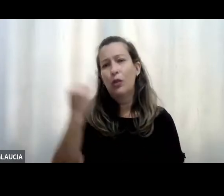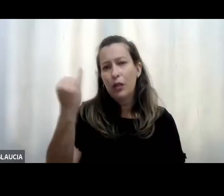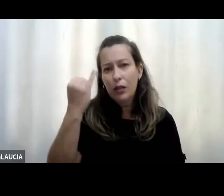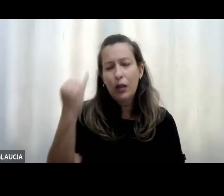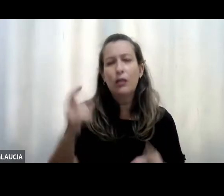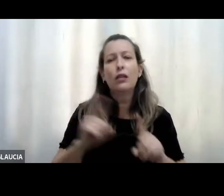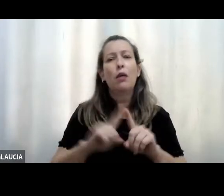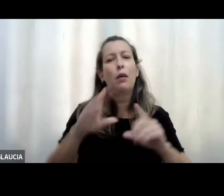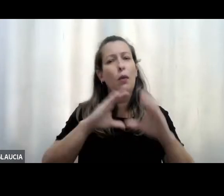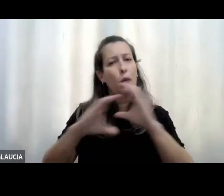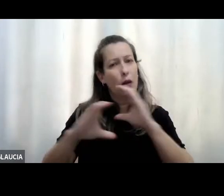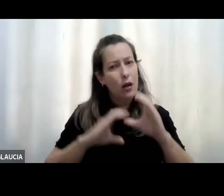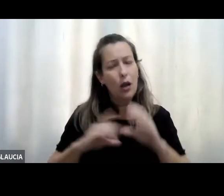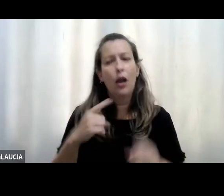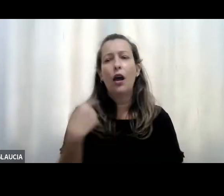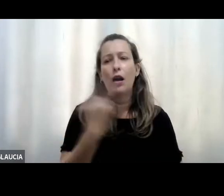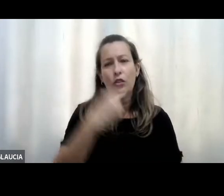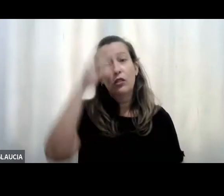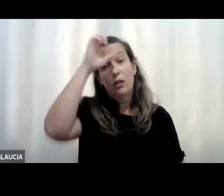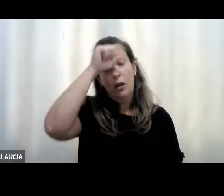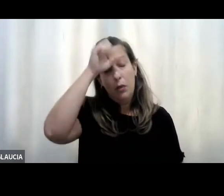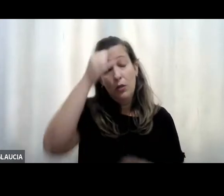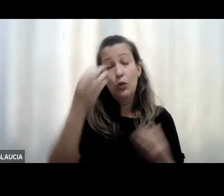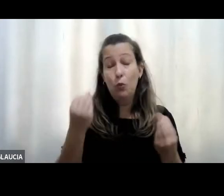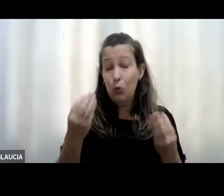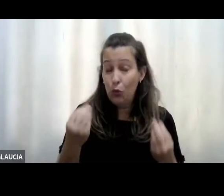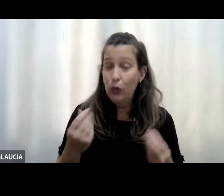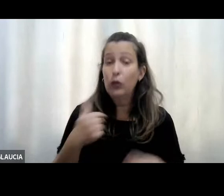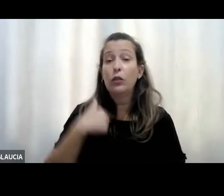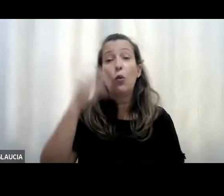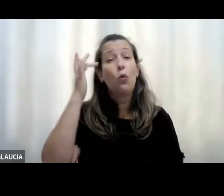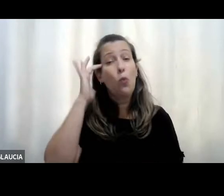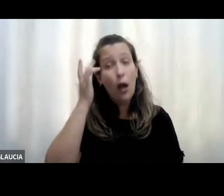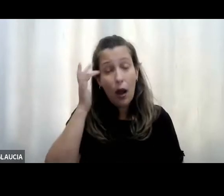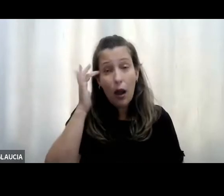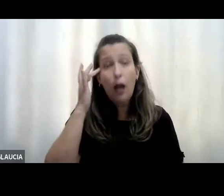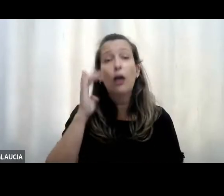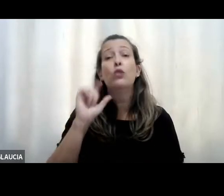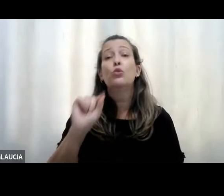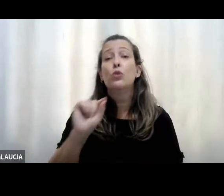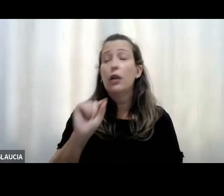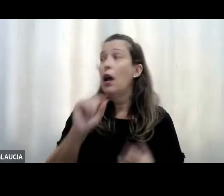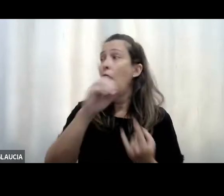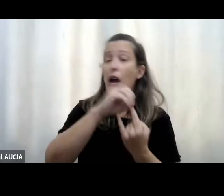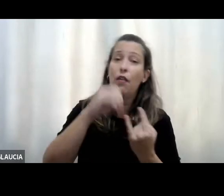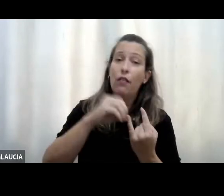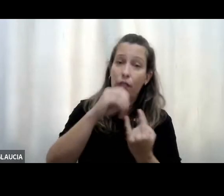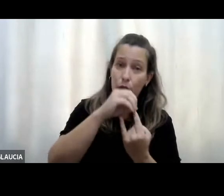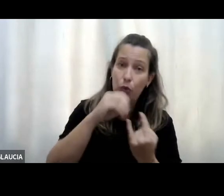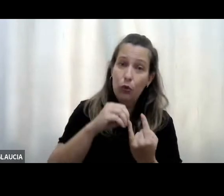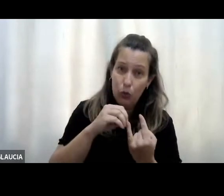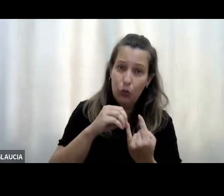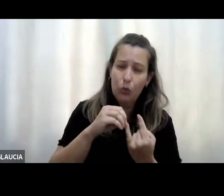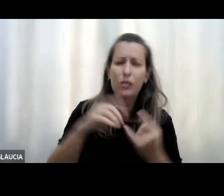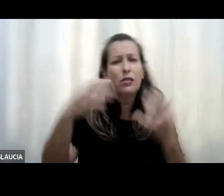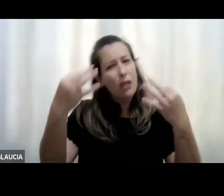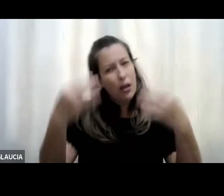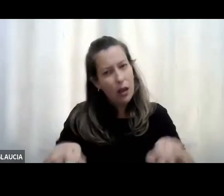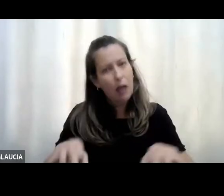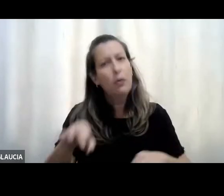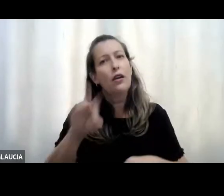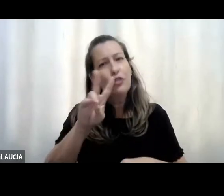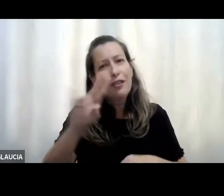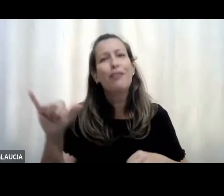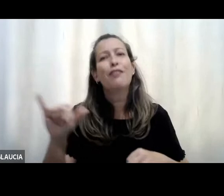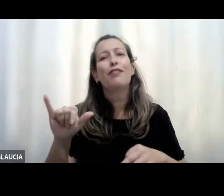né? A gente tem aprendido muito, e eu acho que a Fiocruz ela certamente vai